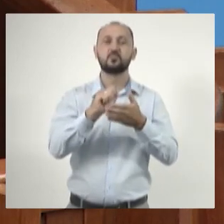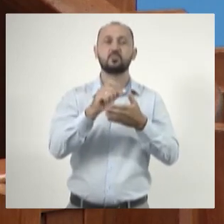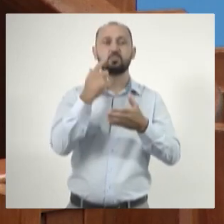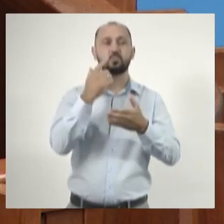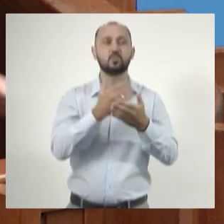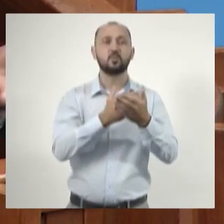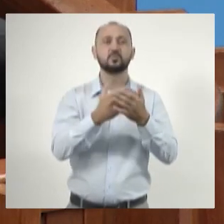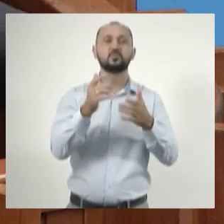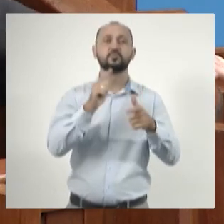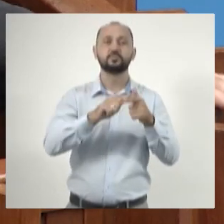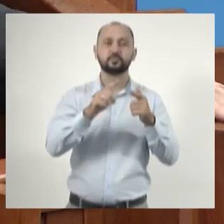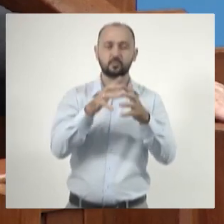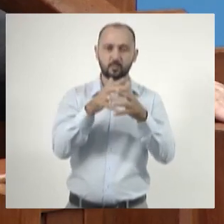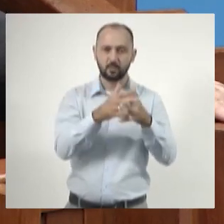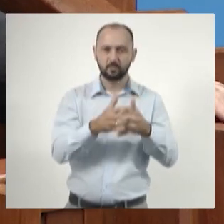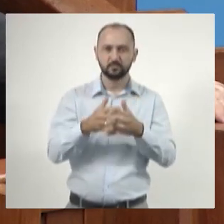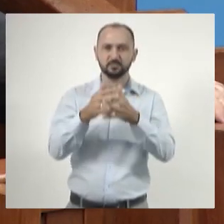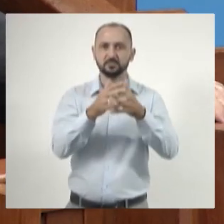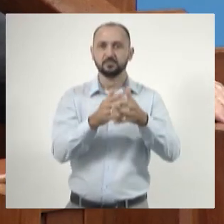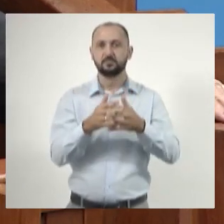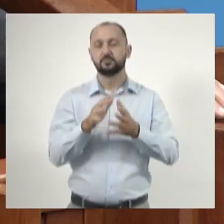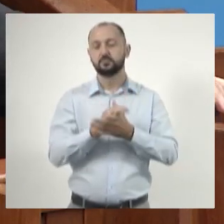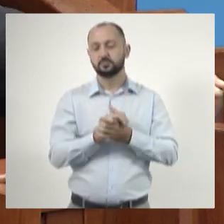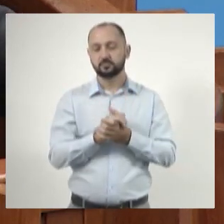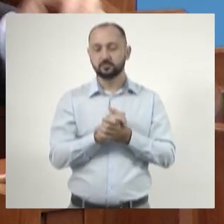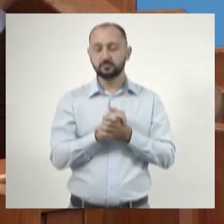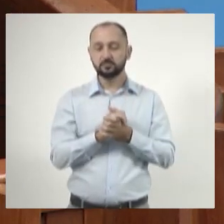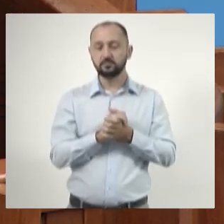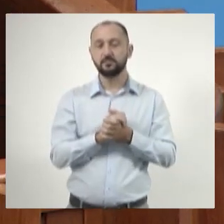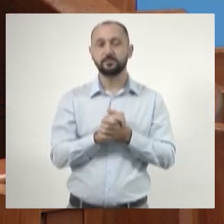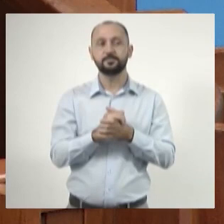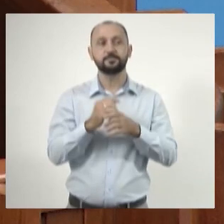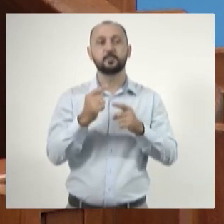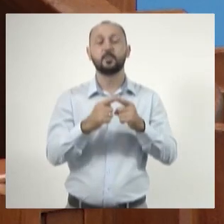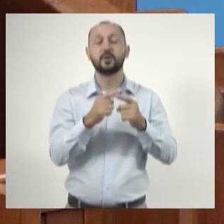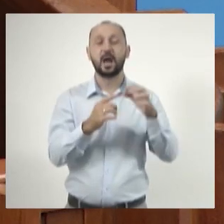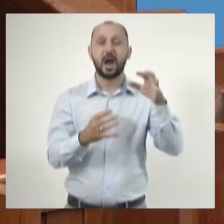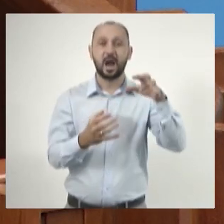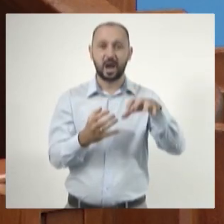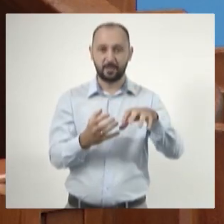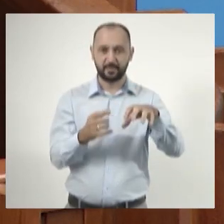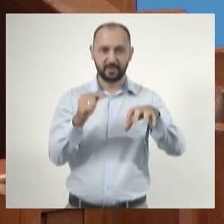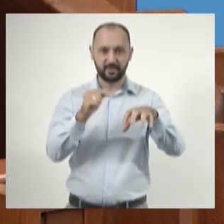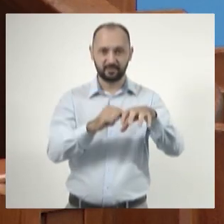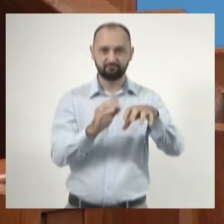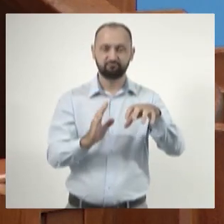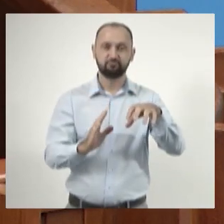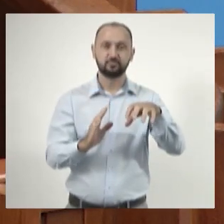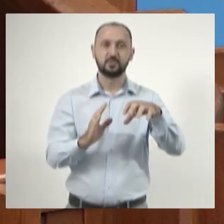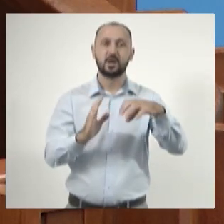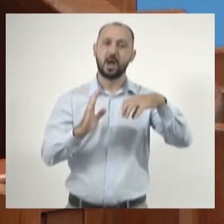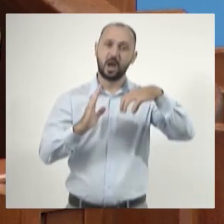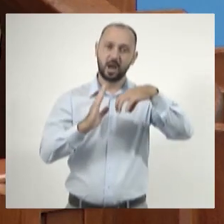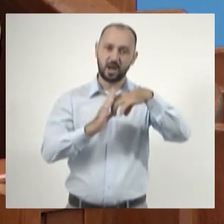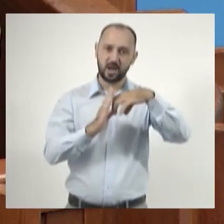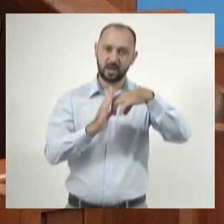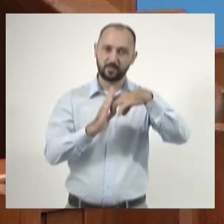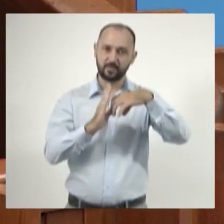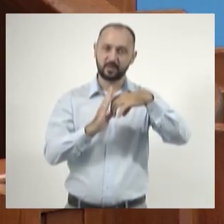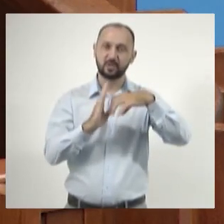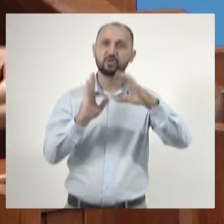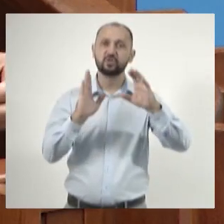um embaraço enorme, porque a Câmara Federal já